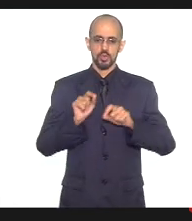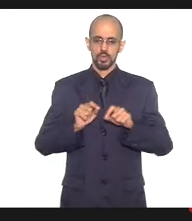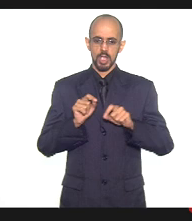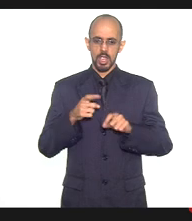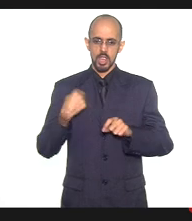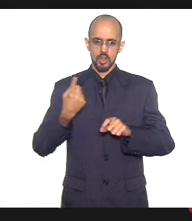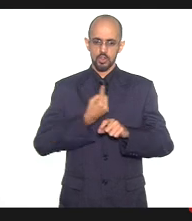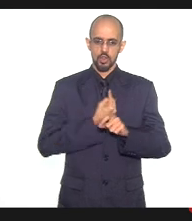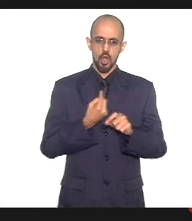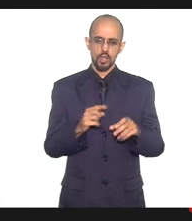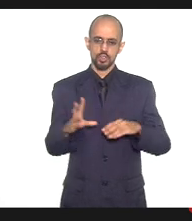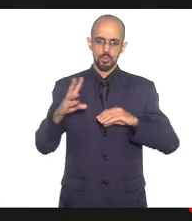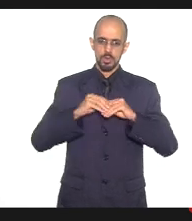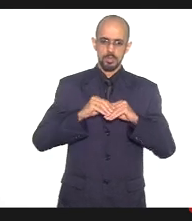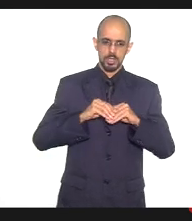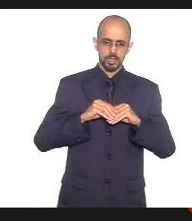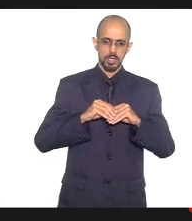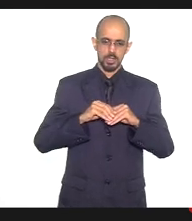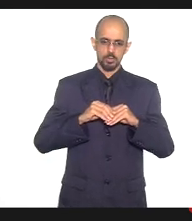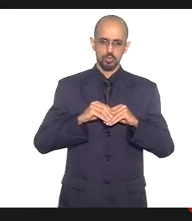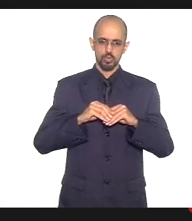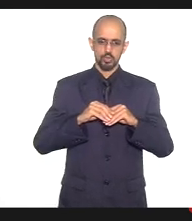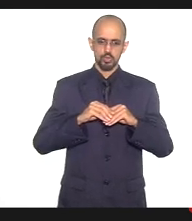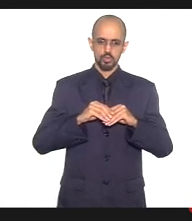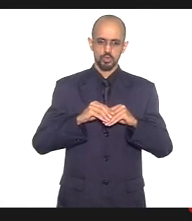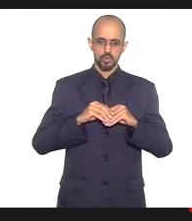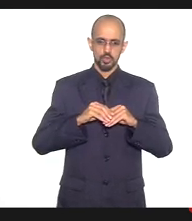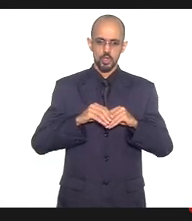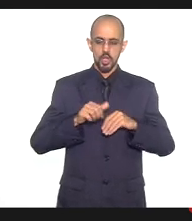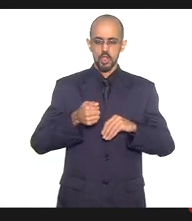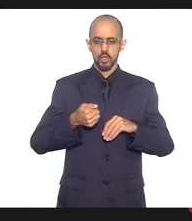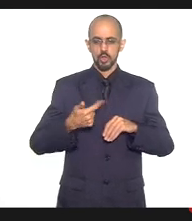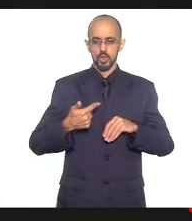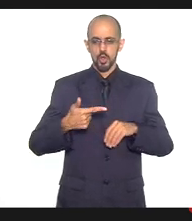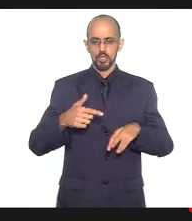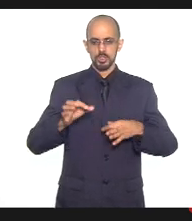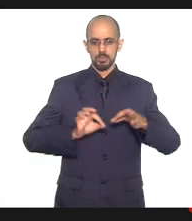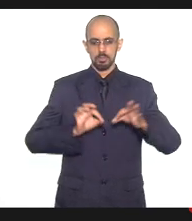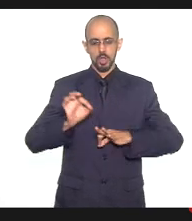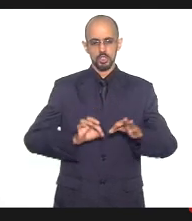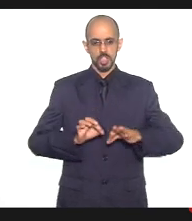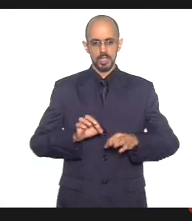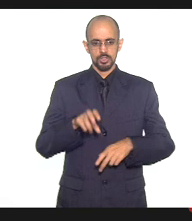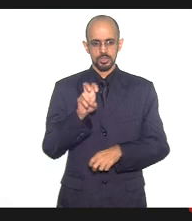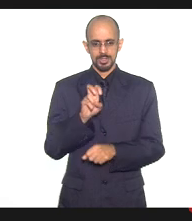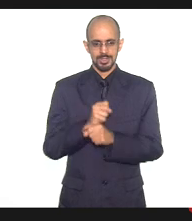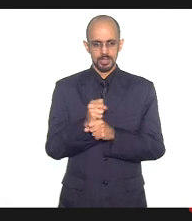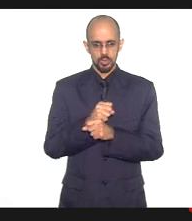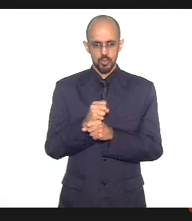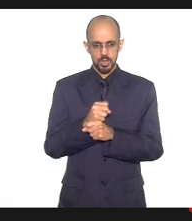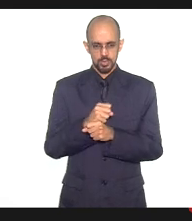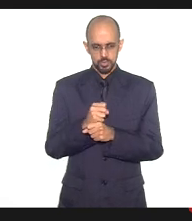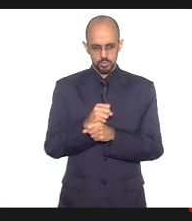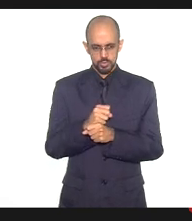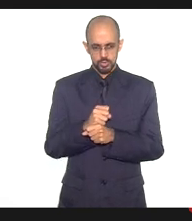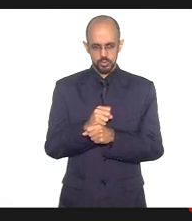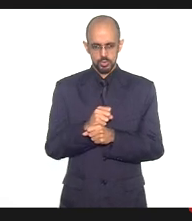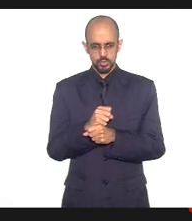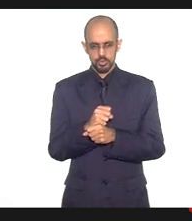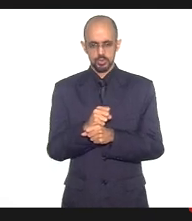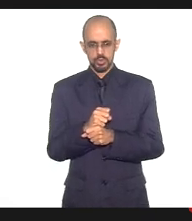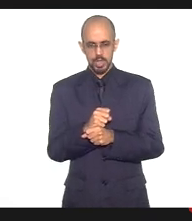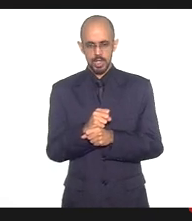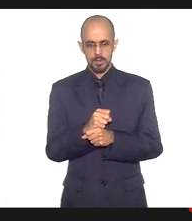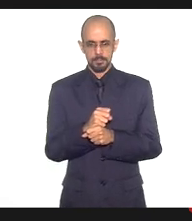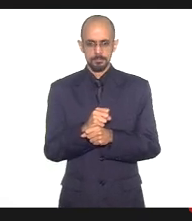adicionou ao nosso portfólio basicamente 12 projetos novos nos últimos 5 anos. Então, se a gente mostrasse um mapa antigo